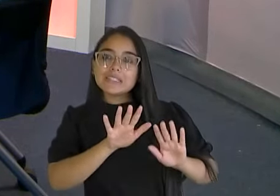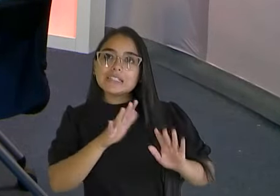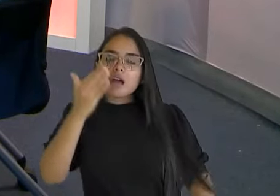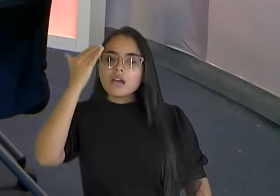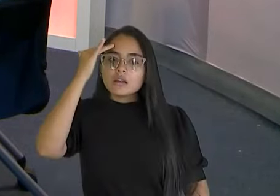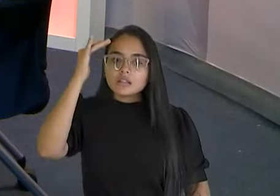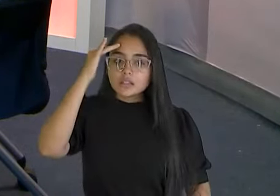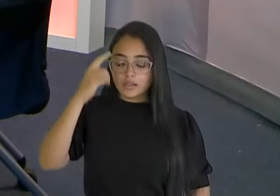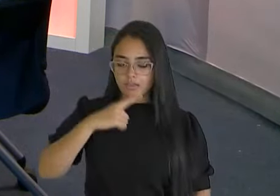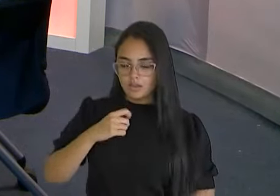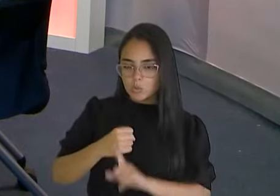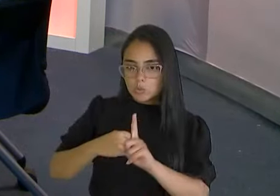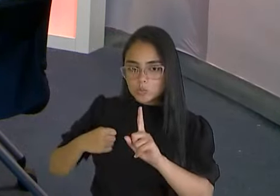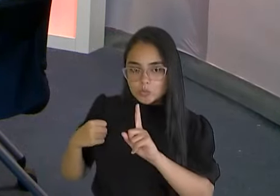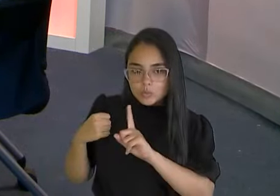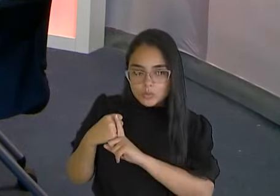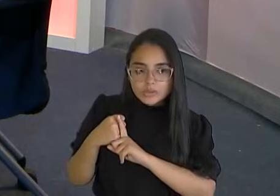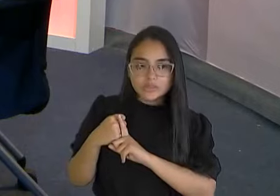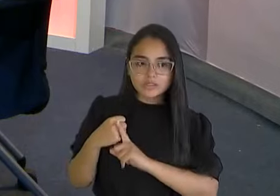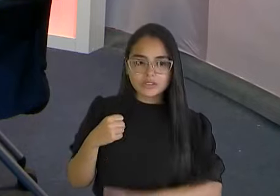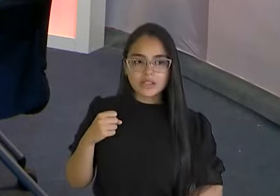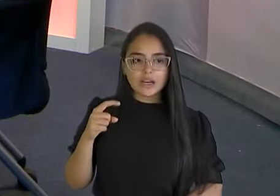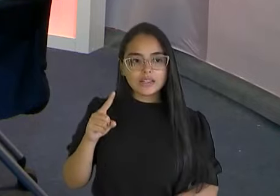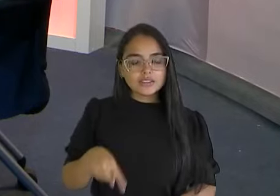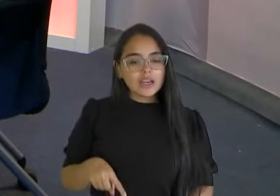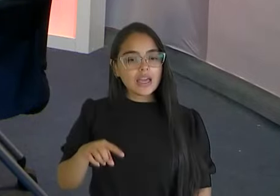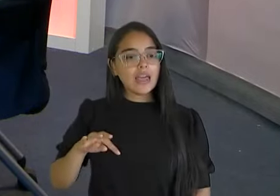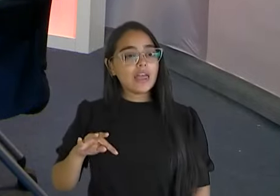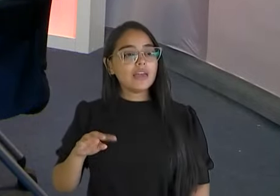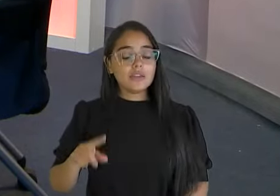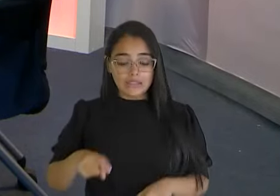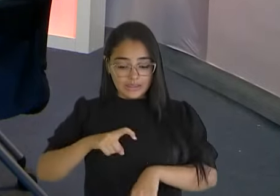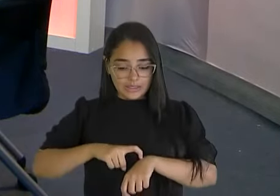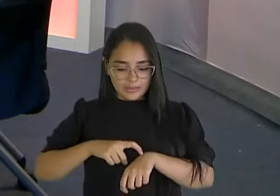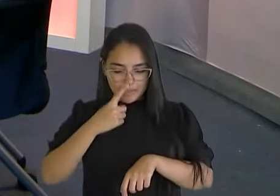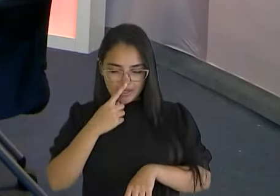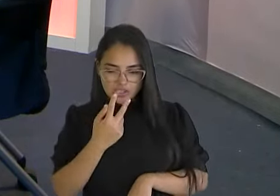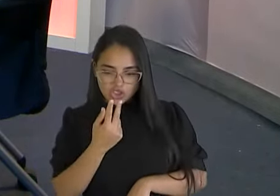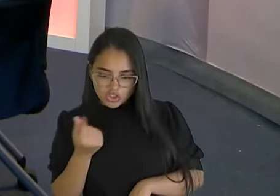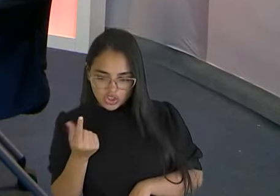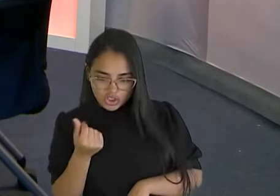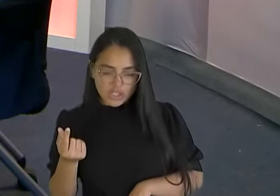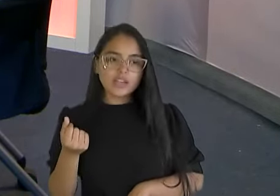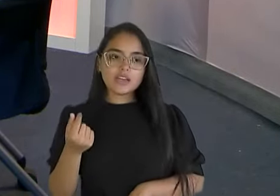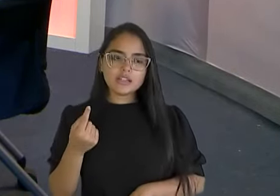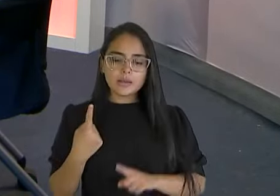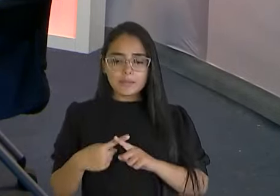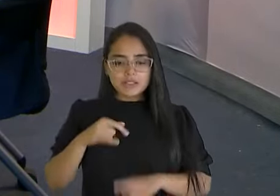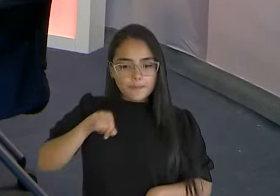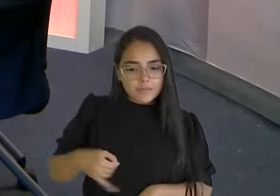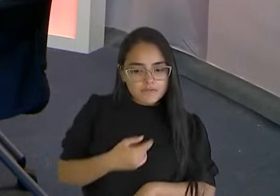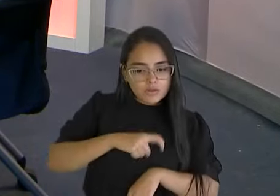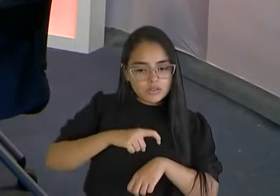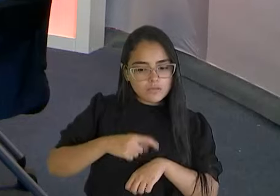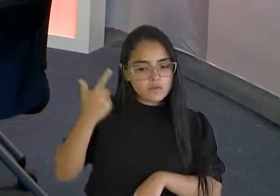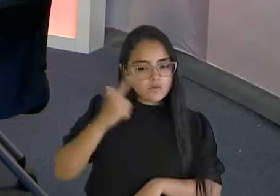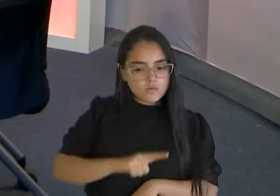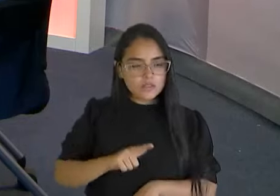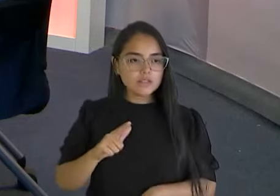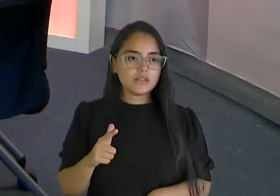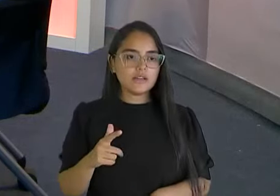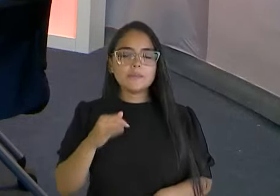A gente vive numa sociedade que time is money, né? Então, assim, tempo é dinheiro. Então, a gente tem que aproveitar o tempo para ganhar dinheiro. Então, eu não posso